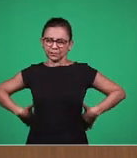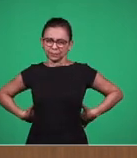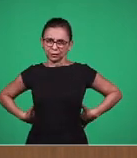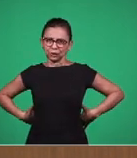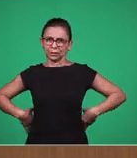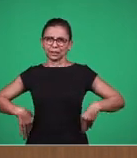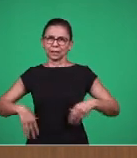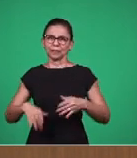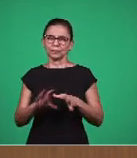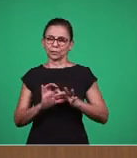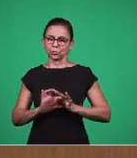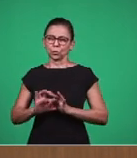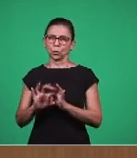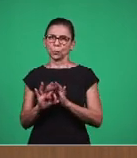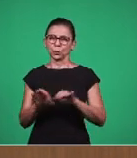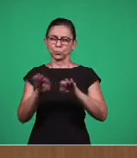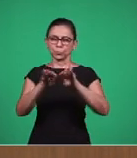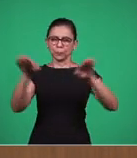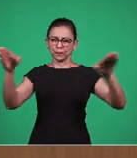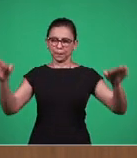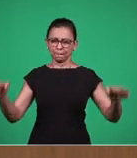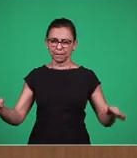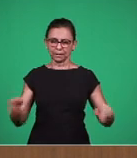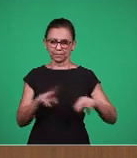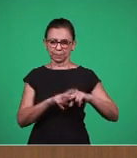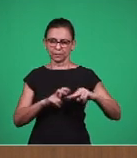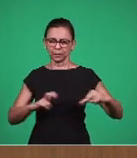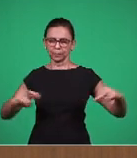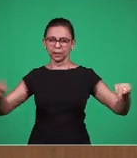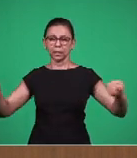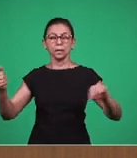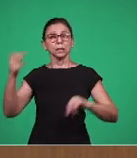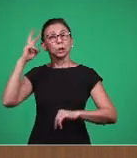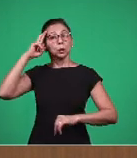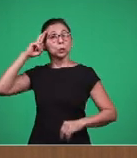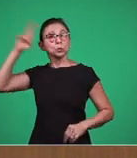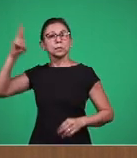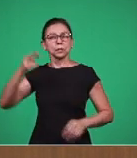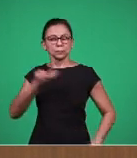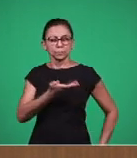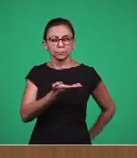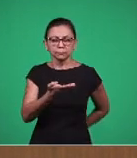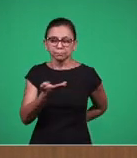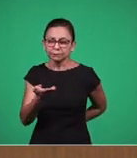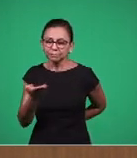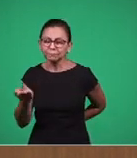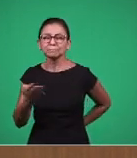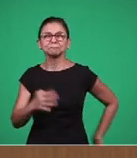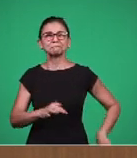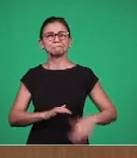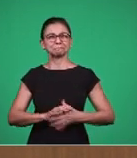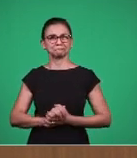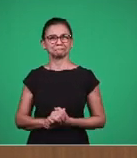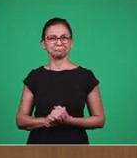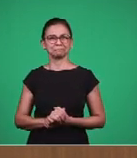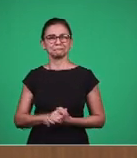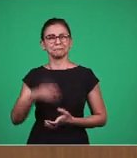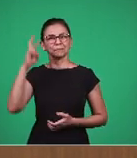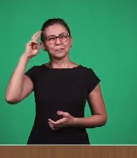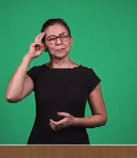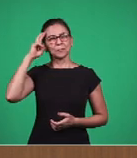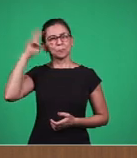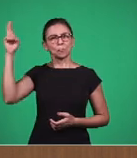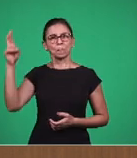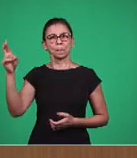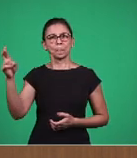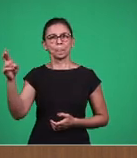e chegando-se os servirá. Então o Senhor nos fez assentar à mesa, o Senhor fez de nós um corpo. Porque à